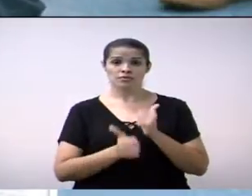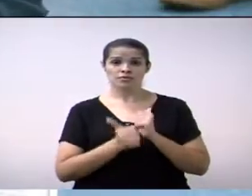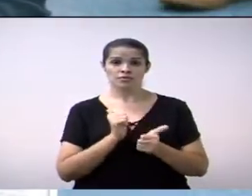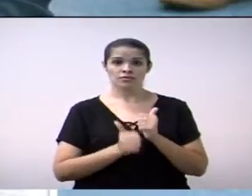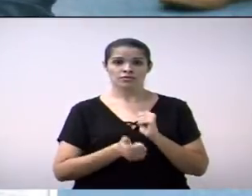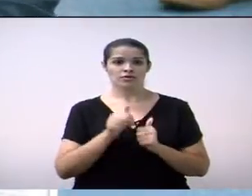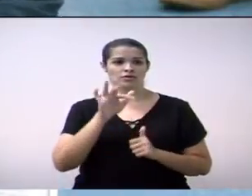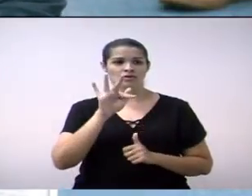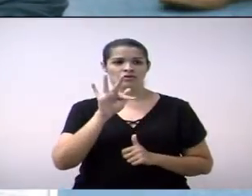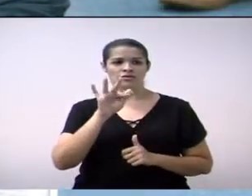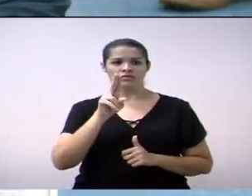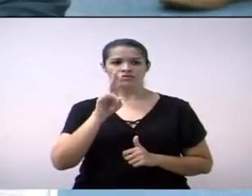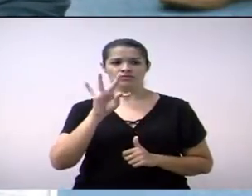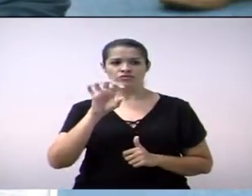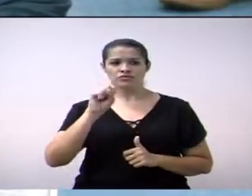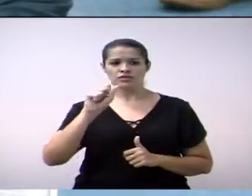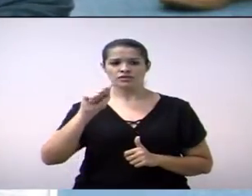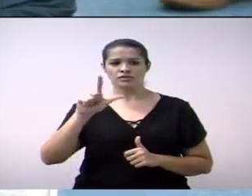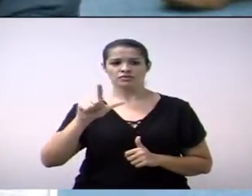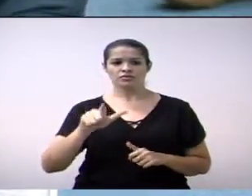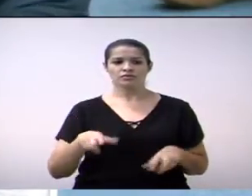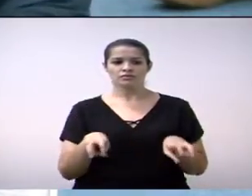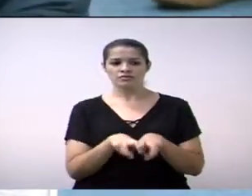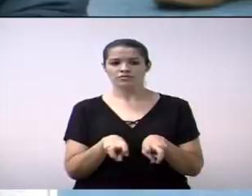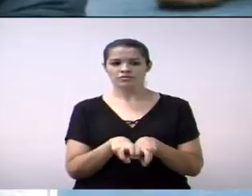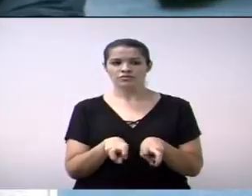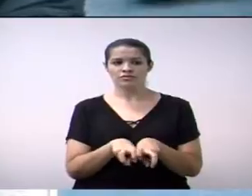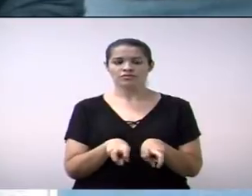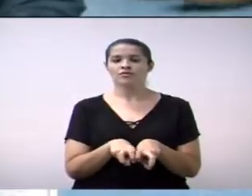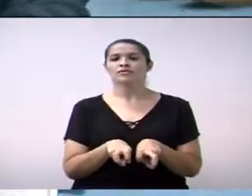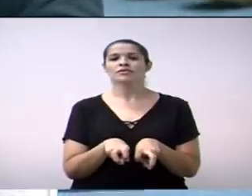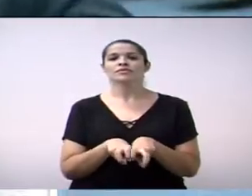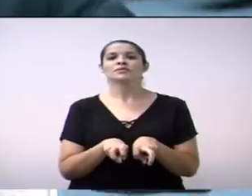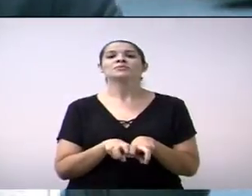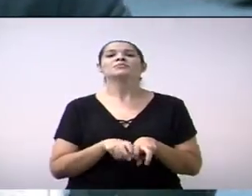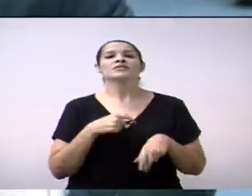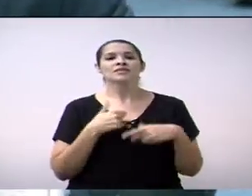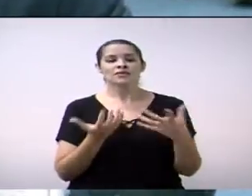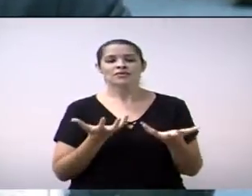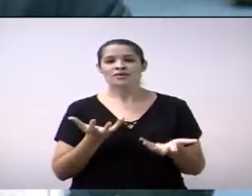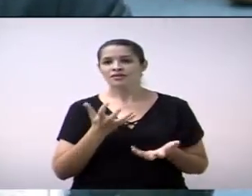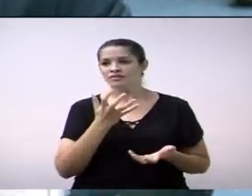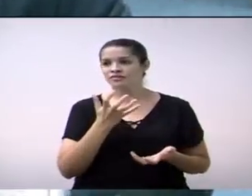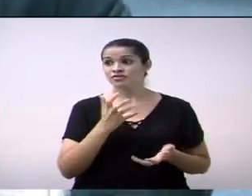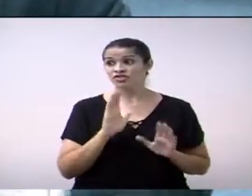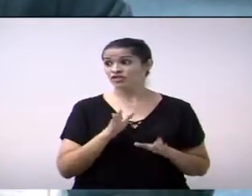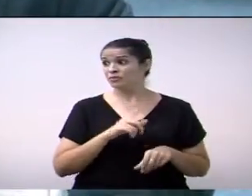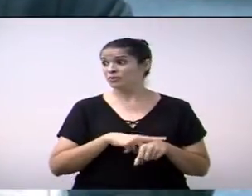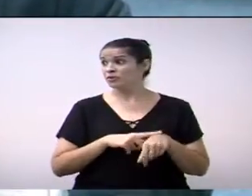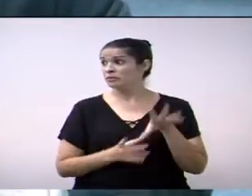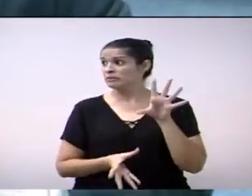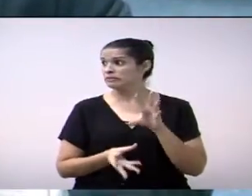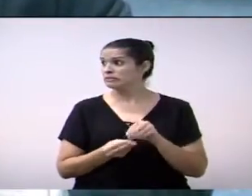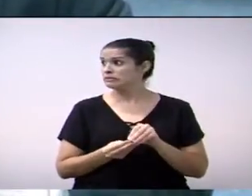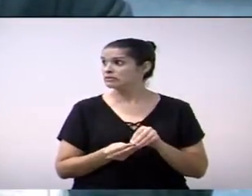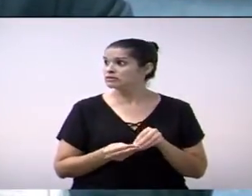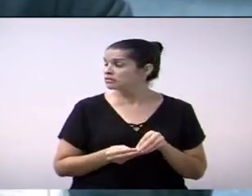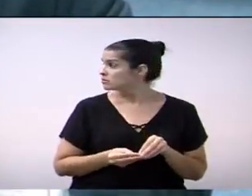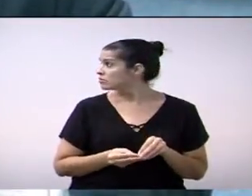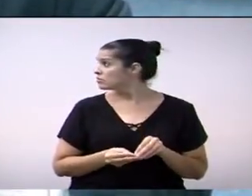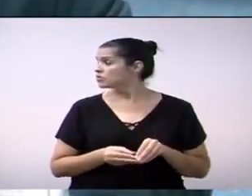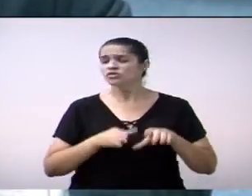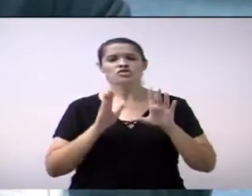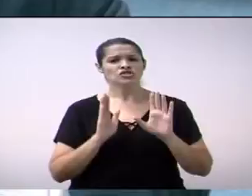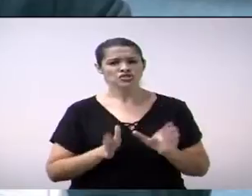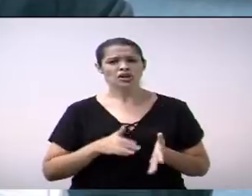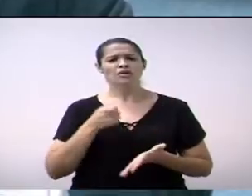por esses vereadores. E ressaltar aqui, finalizando o meu tempo, a importância aqui, foi muito cobrado